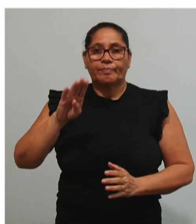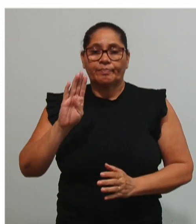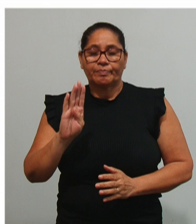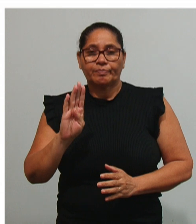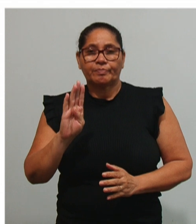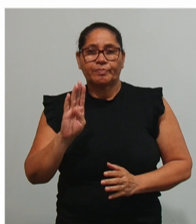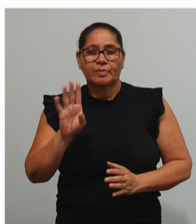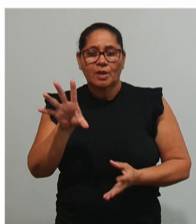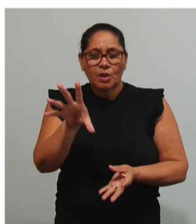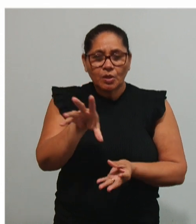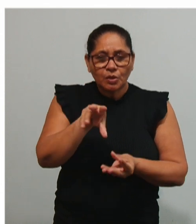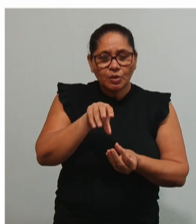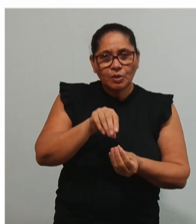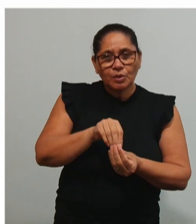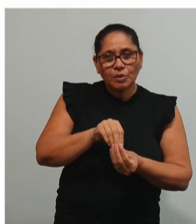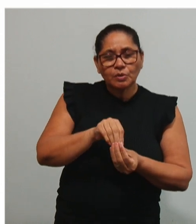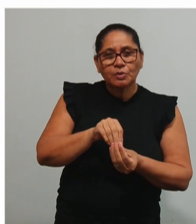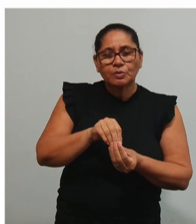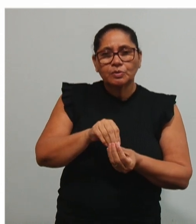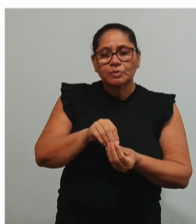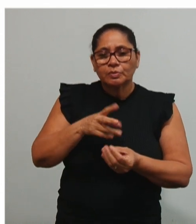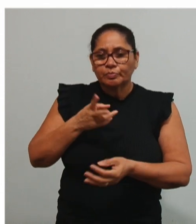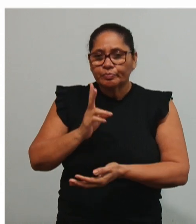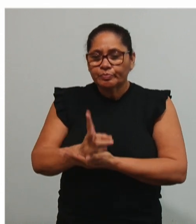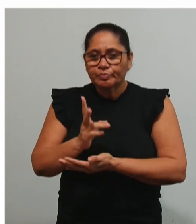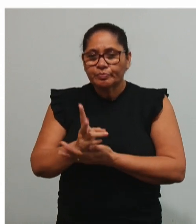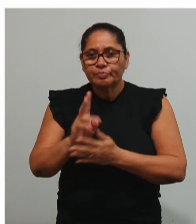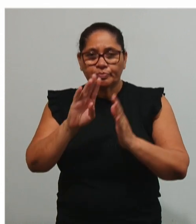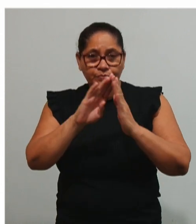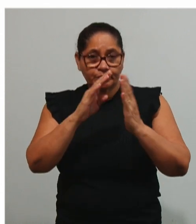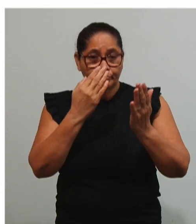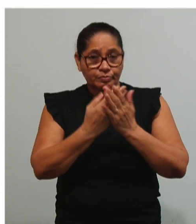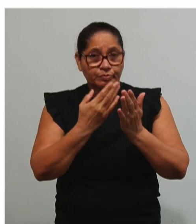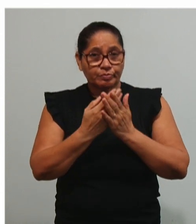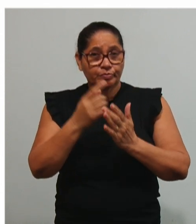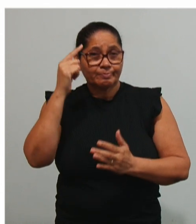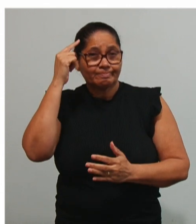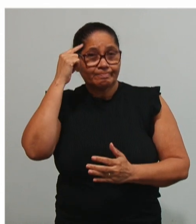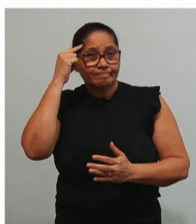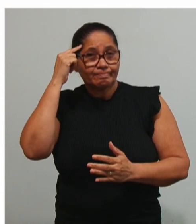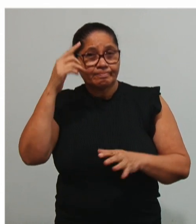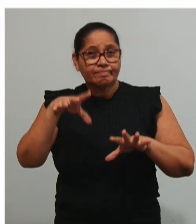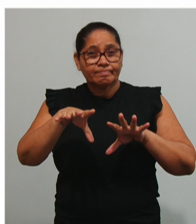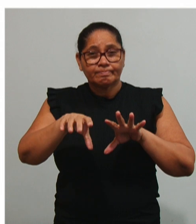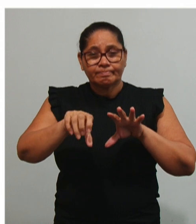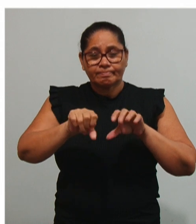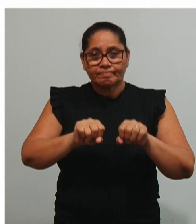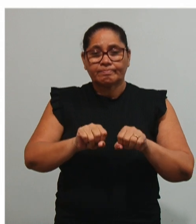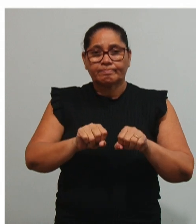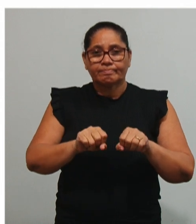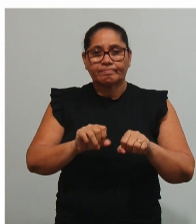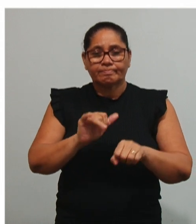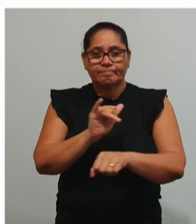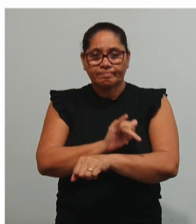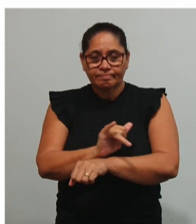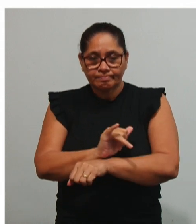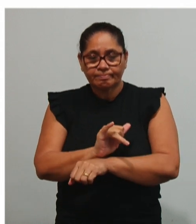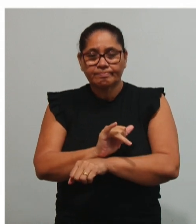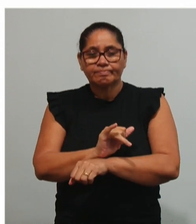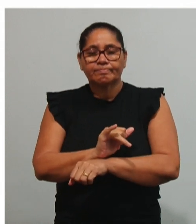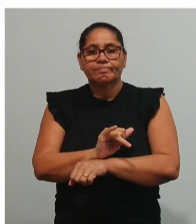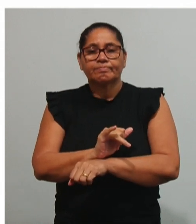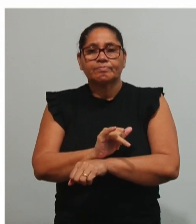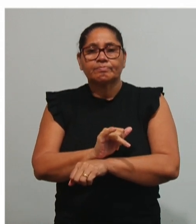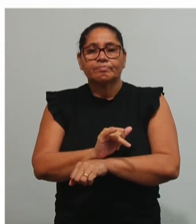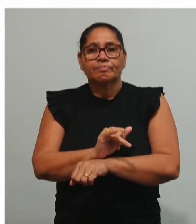da trajetória em relação às escolas de pensamento na formação estratégia, né? E